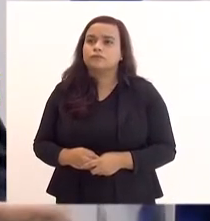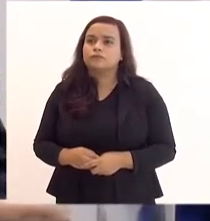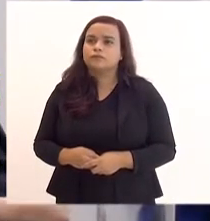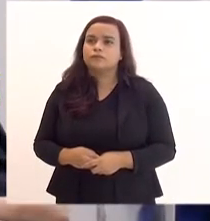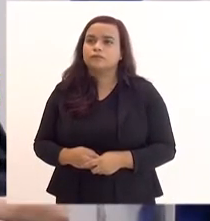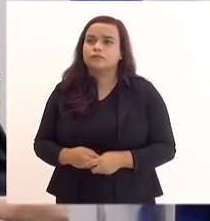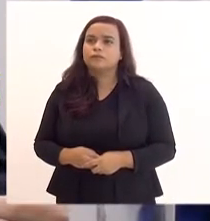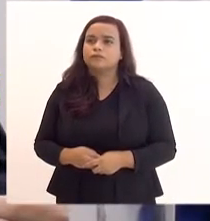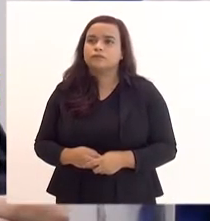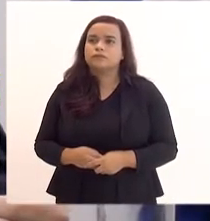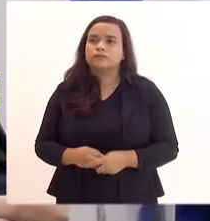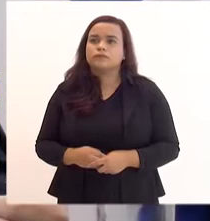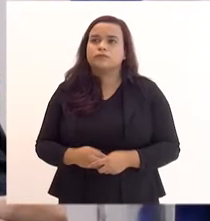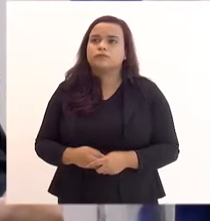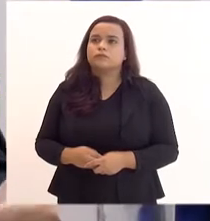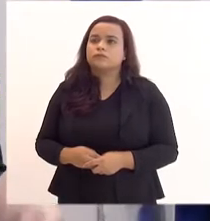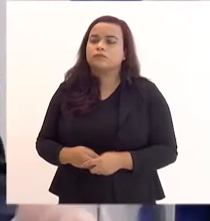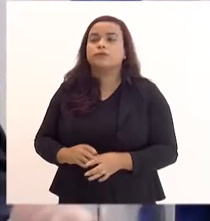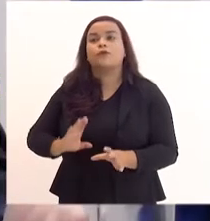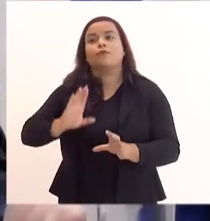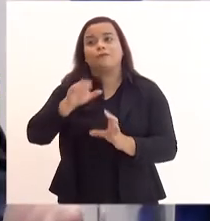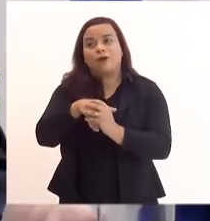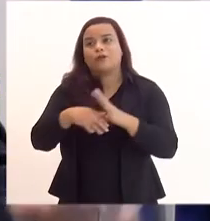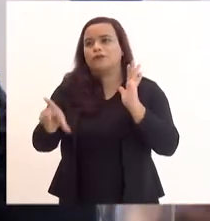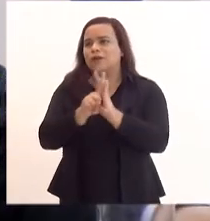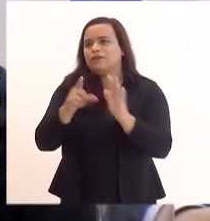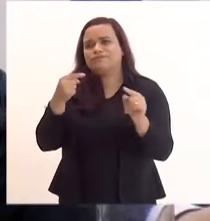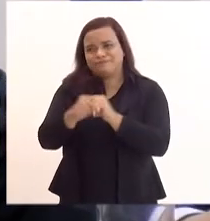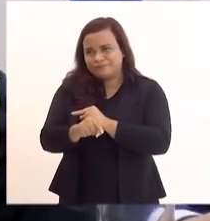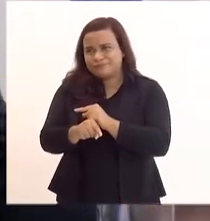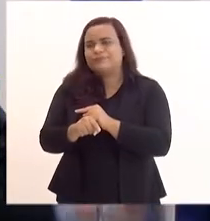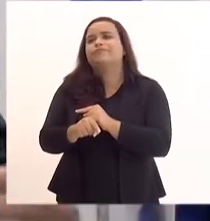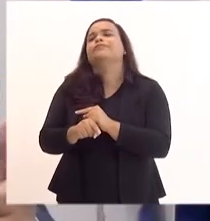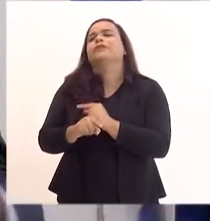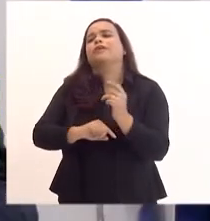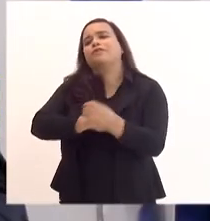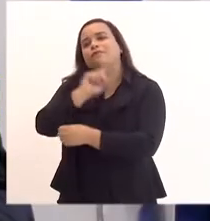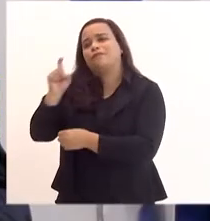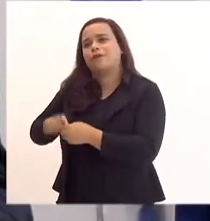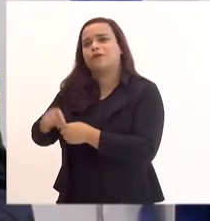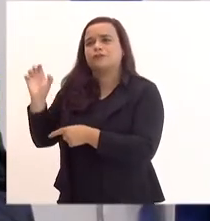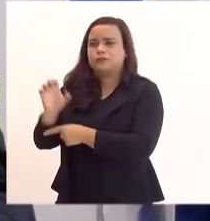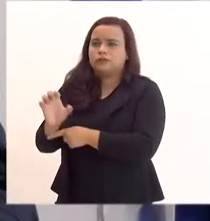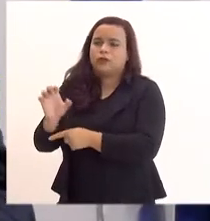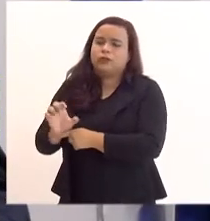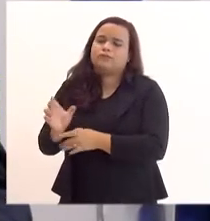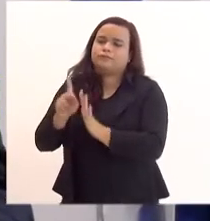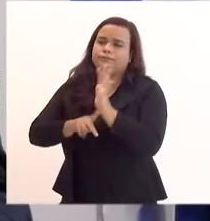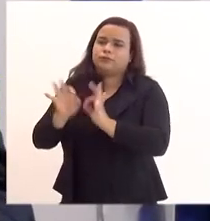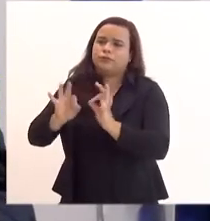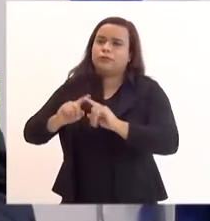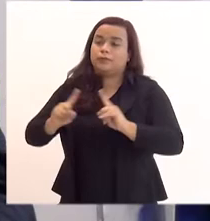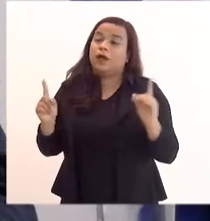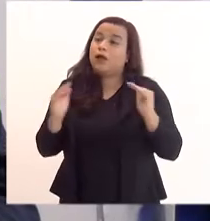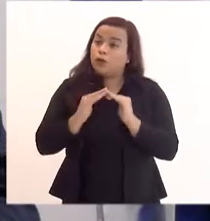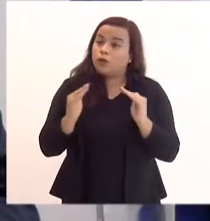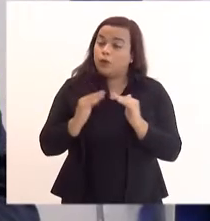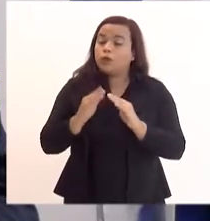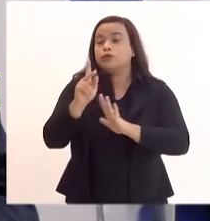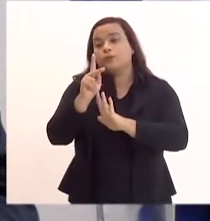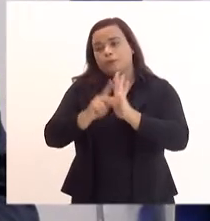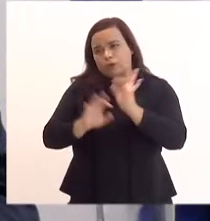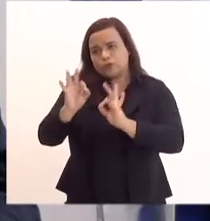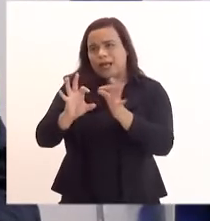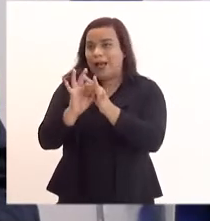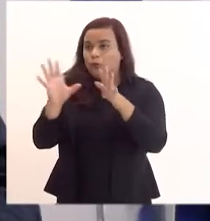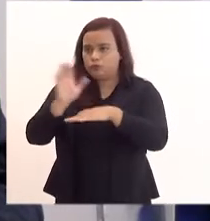Certamente, se eu... mantendo o voto pela ilegalidade, o projeto volta ao status quo. Mas, no acordo, projeto autorizativo, Luiz, eu queria